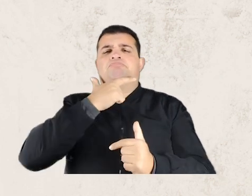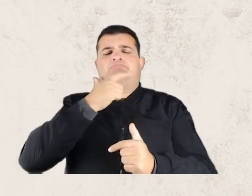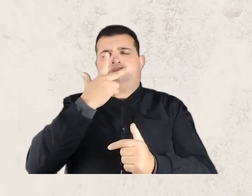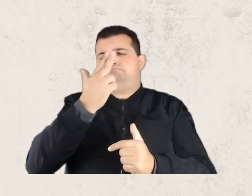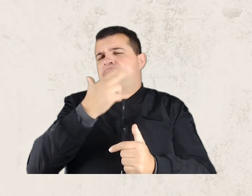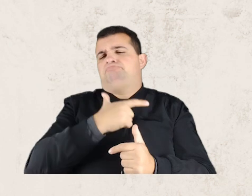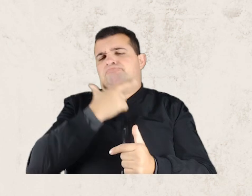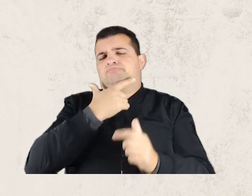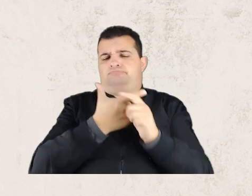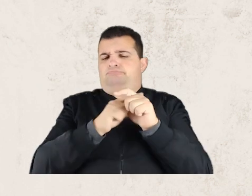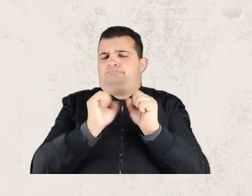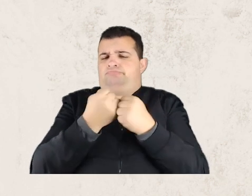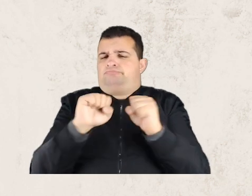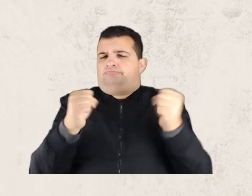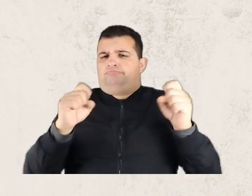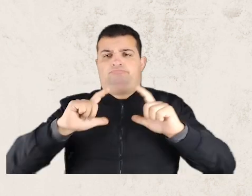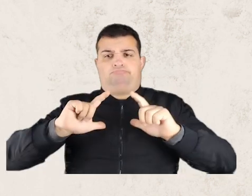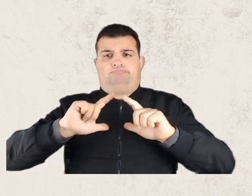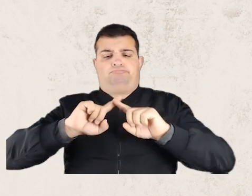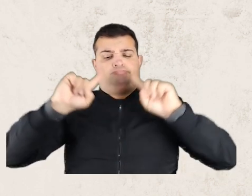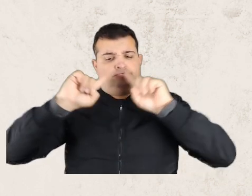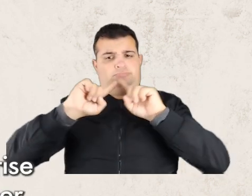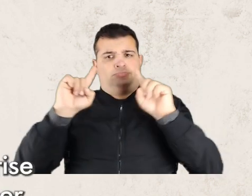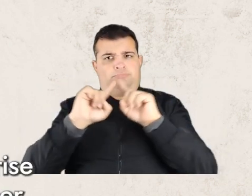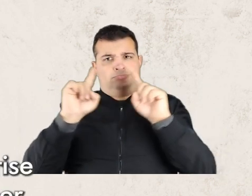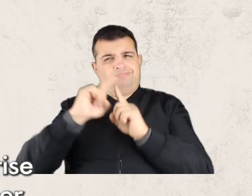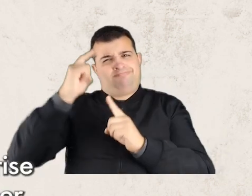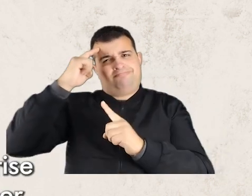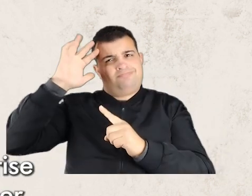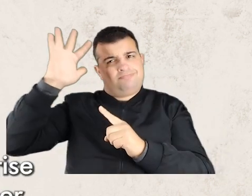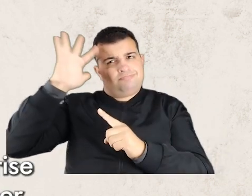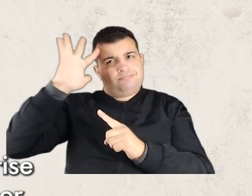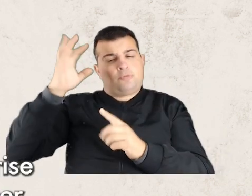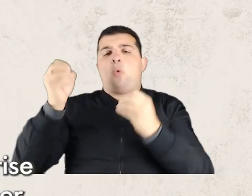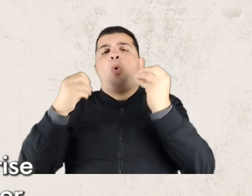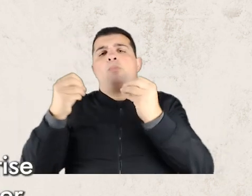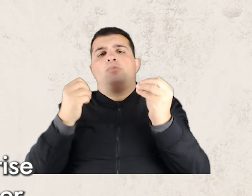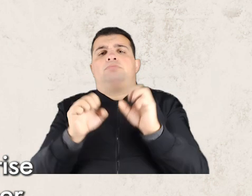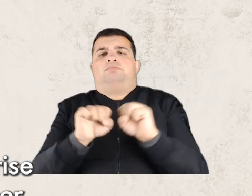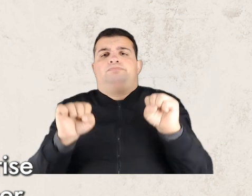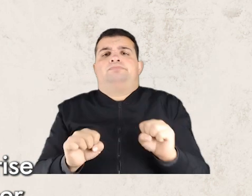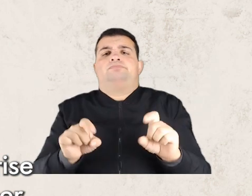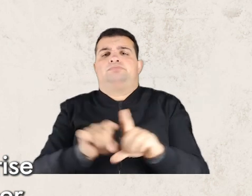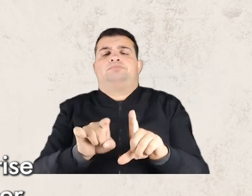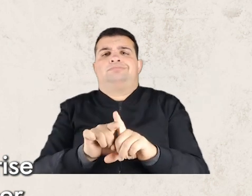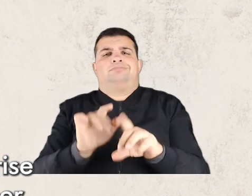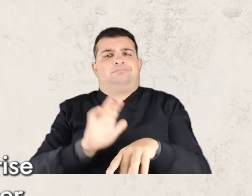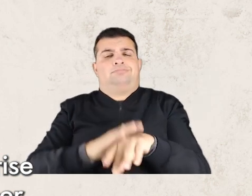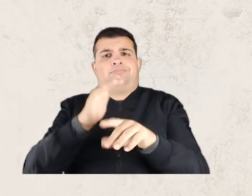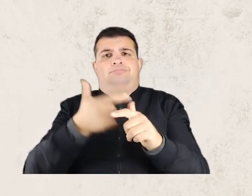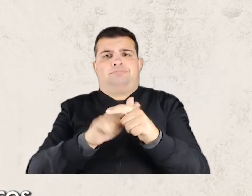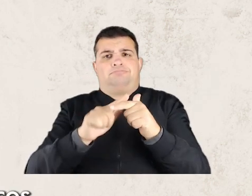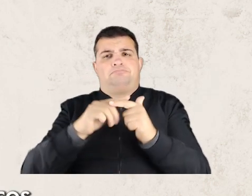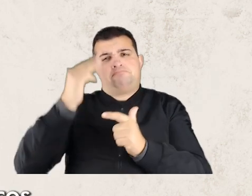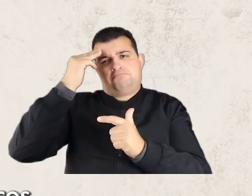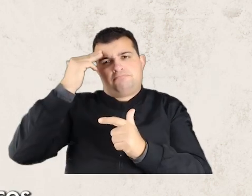e questionamentos, como explica o psicólogo Fernando Figueira. Começa aquilo que a gente chama de crise da psicologia social, que não deixa de